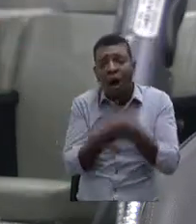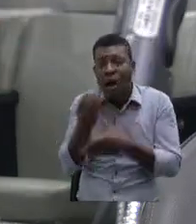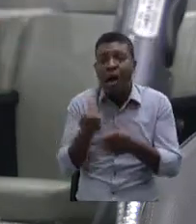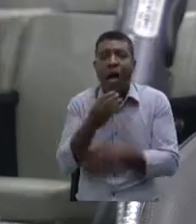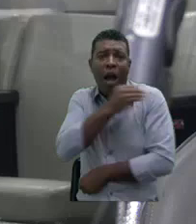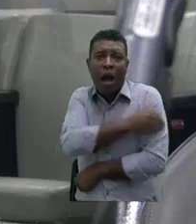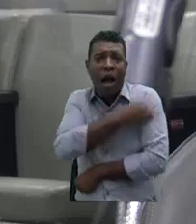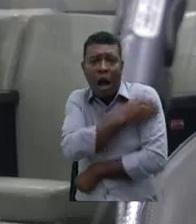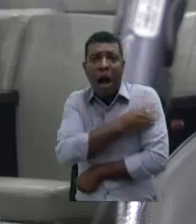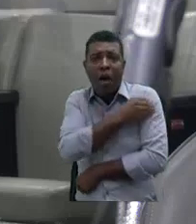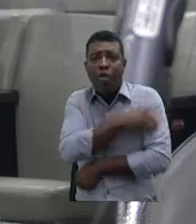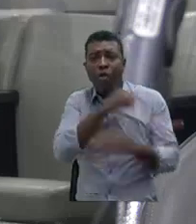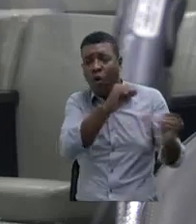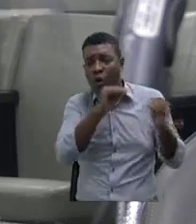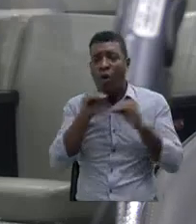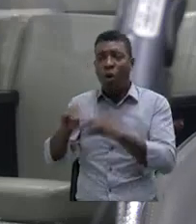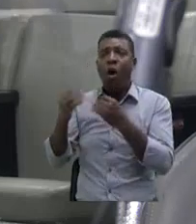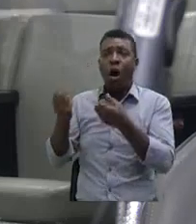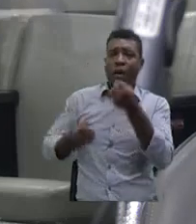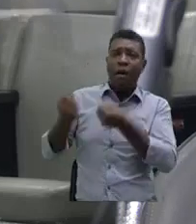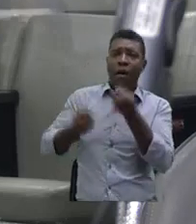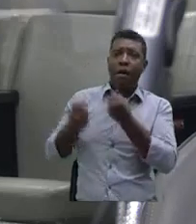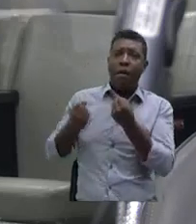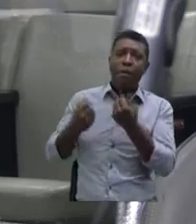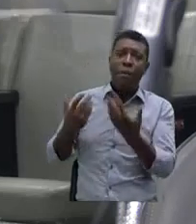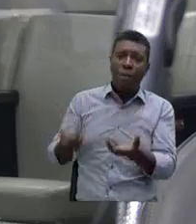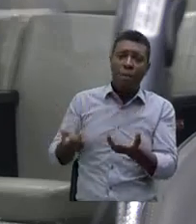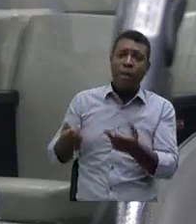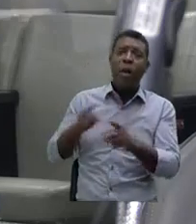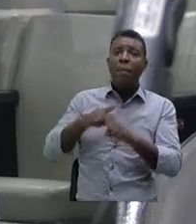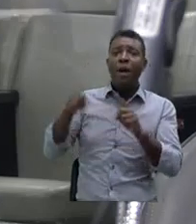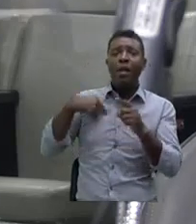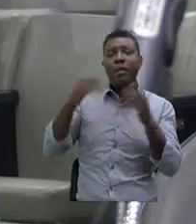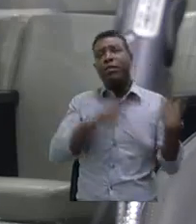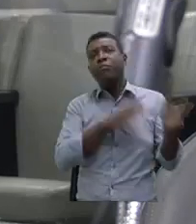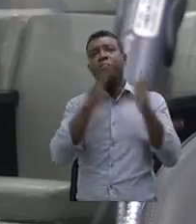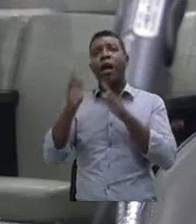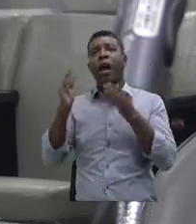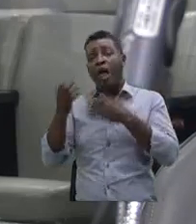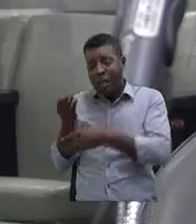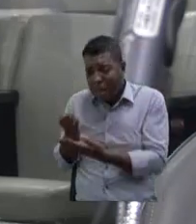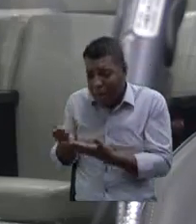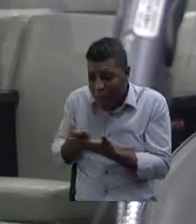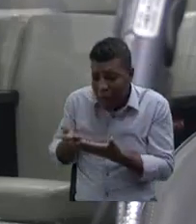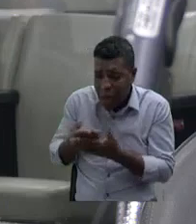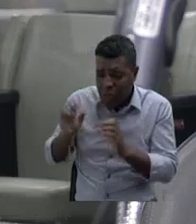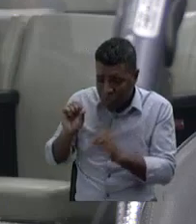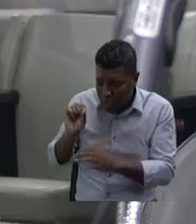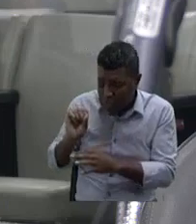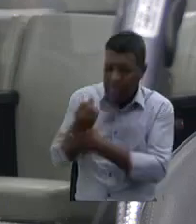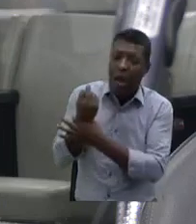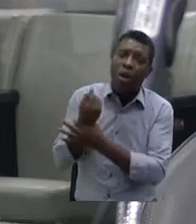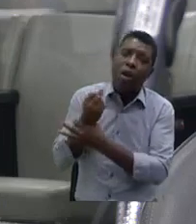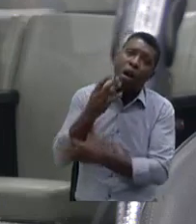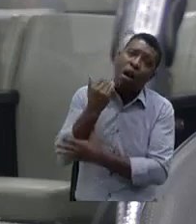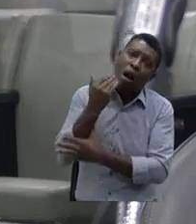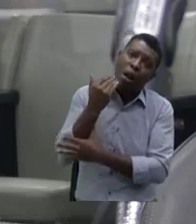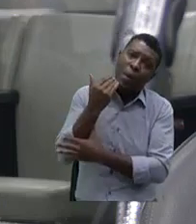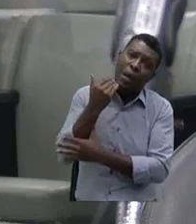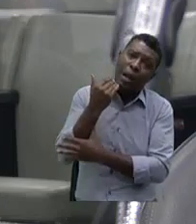e colocar nos seus carros, mas é tratando também da segurança alimentar e de todo um processo